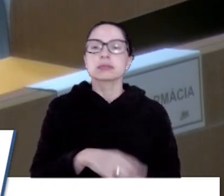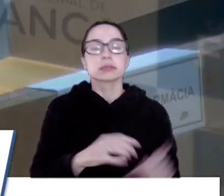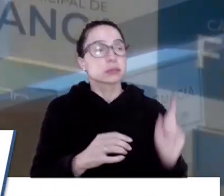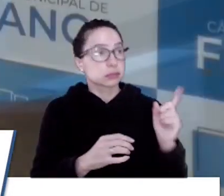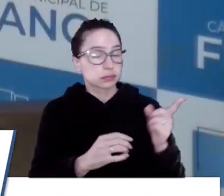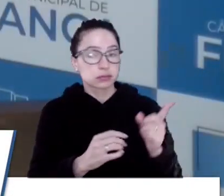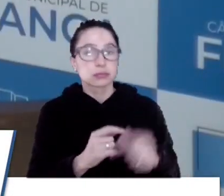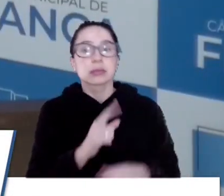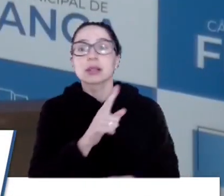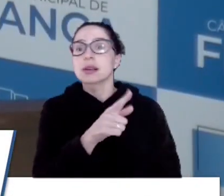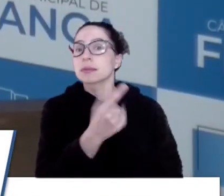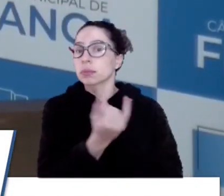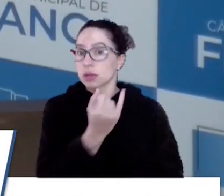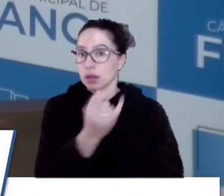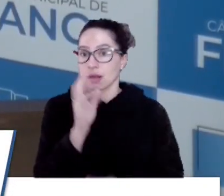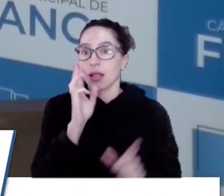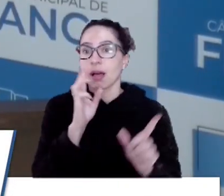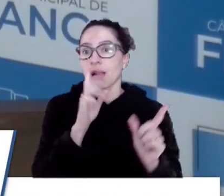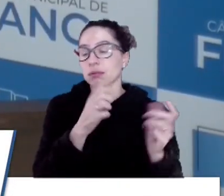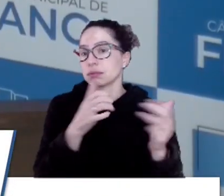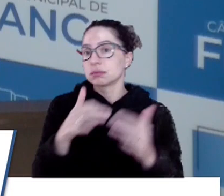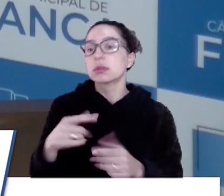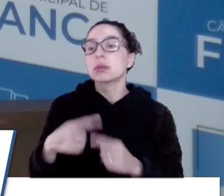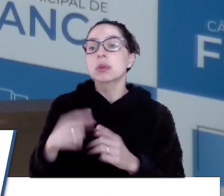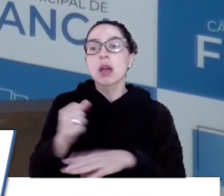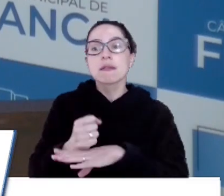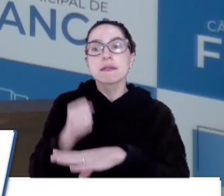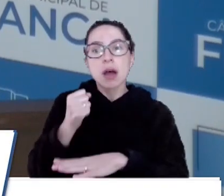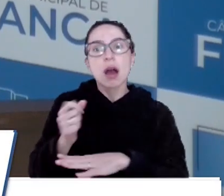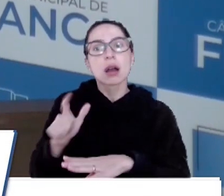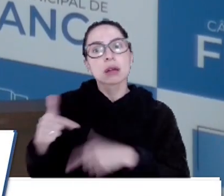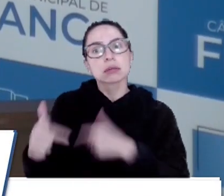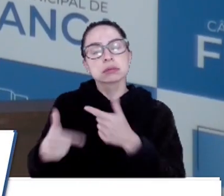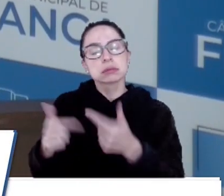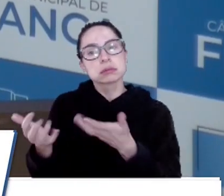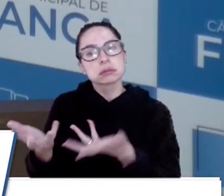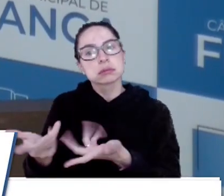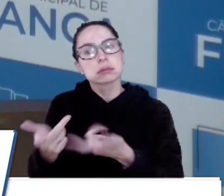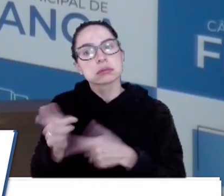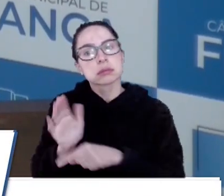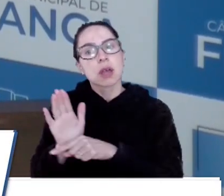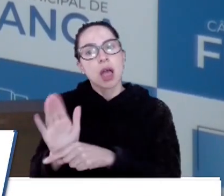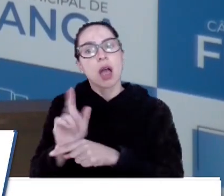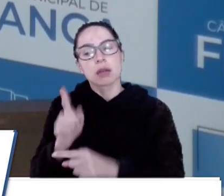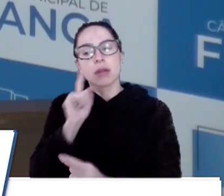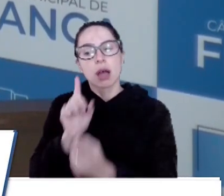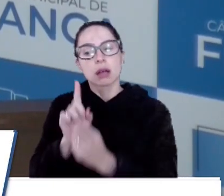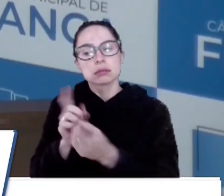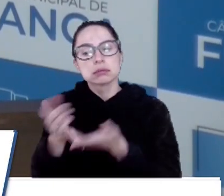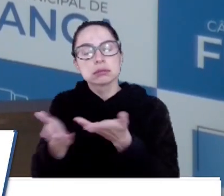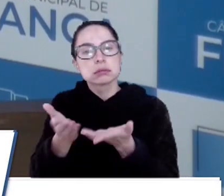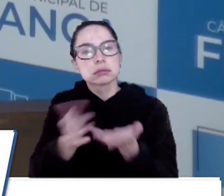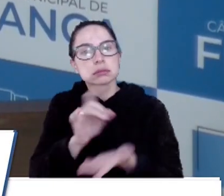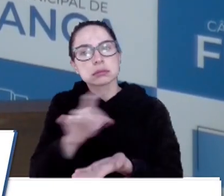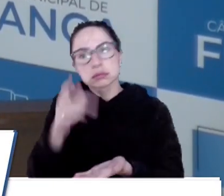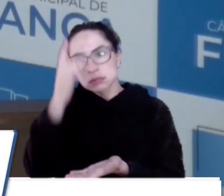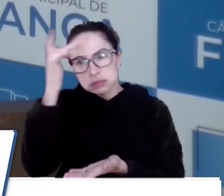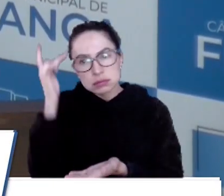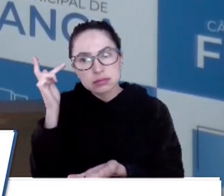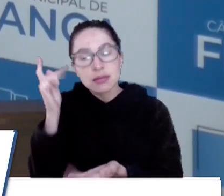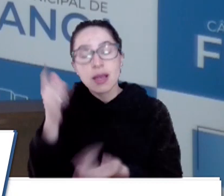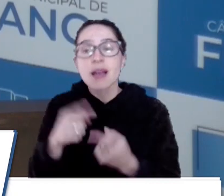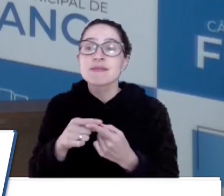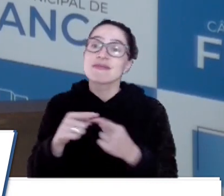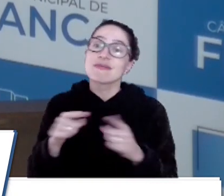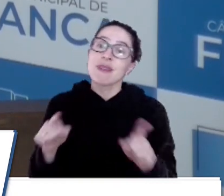muito bem lembrado, Donizete, porque Franca tem feito um trabalho para estar atendendo essas pessoas. Só que aí